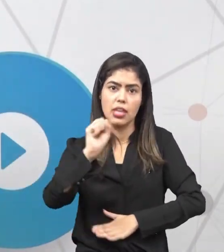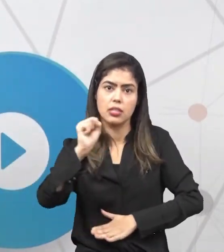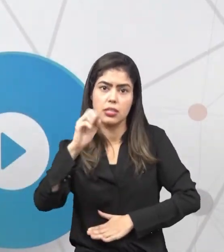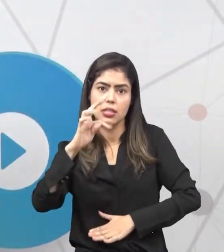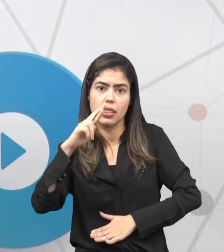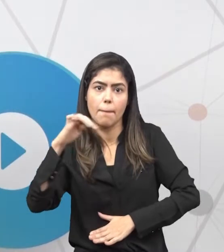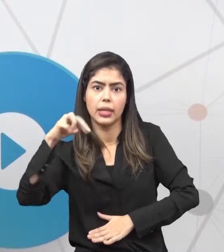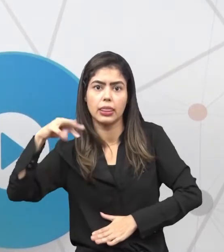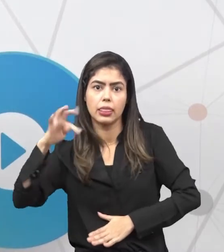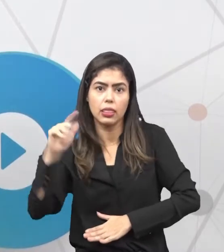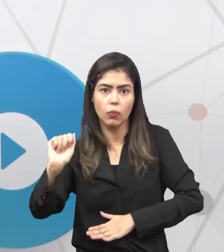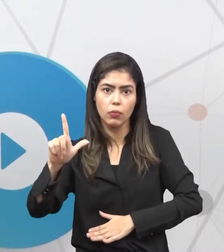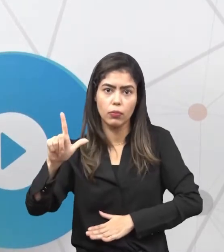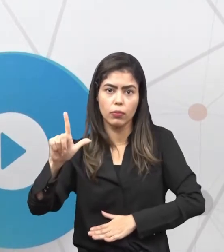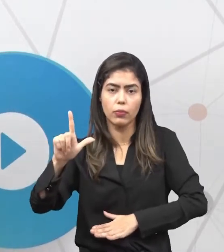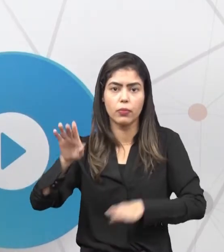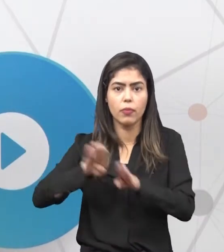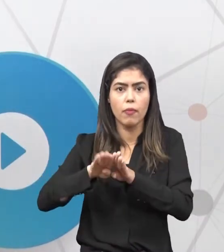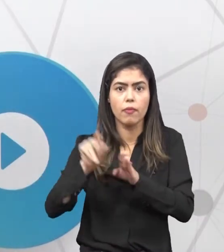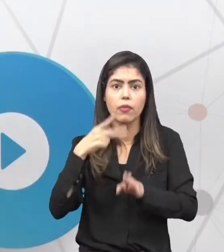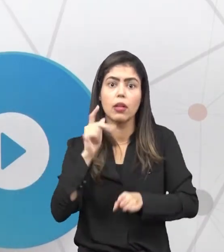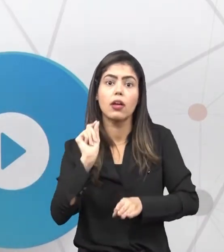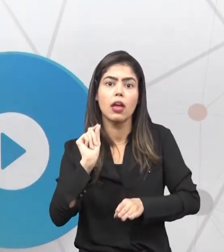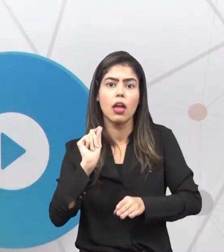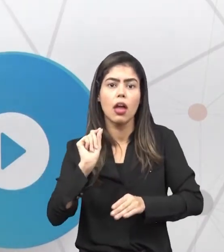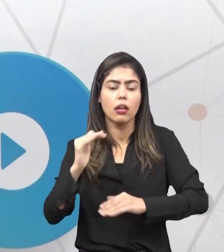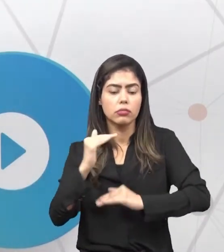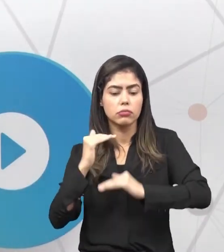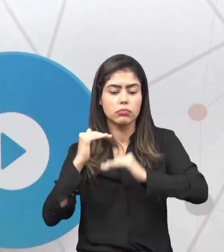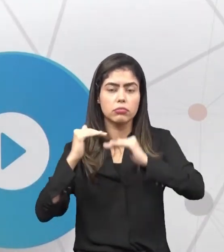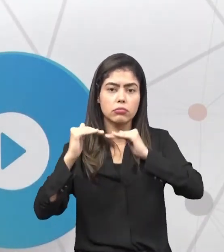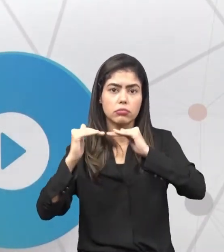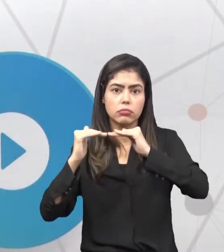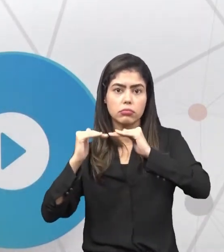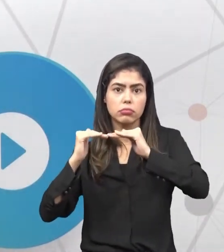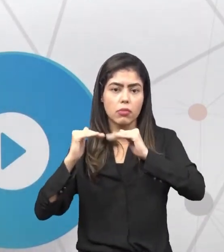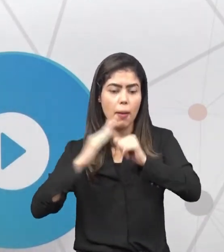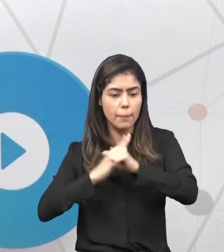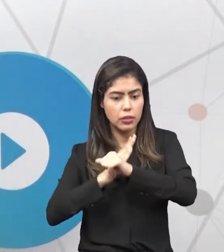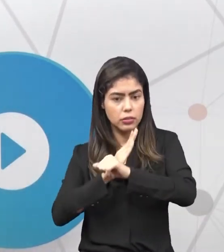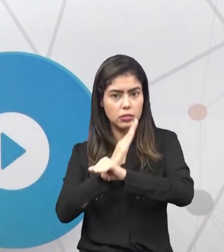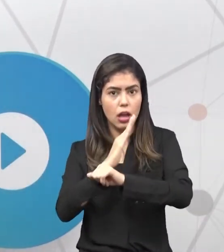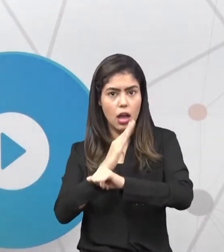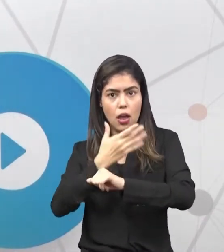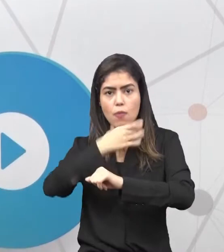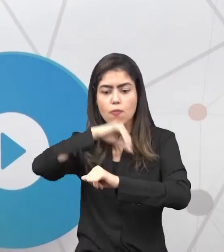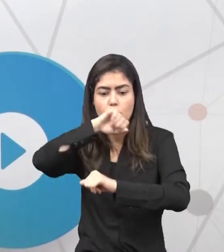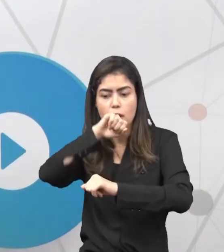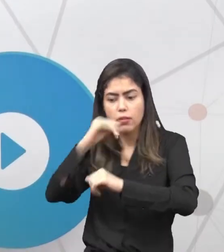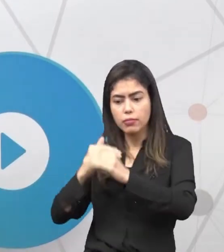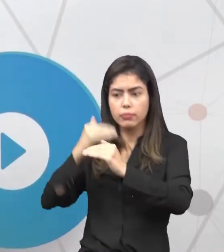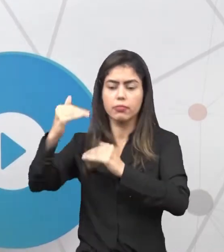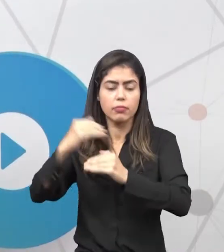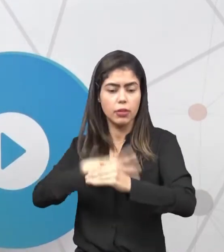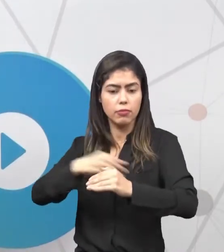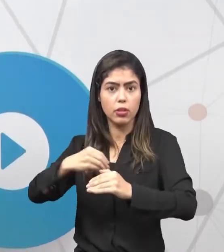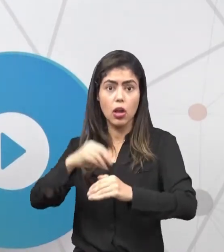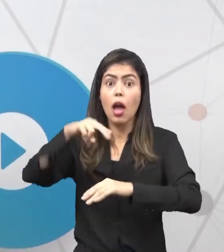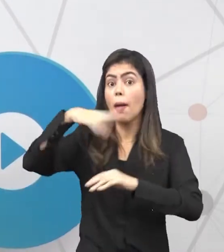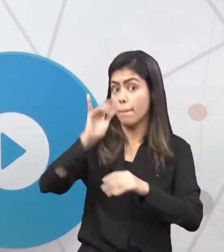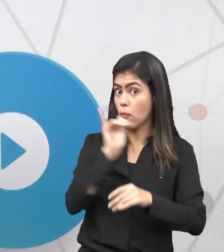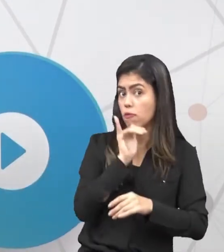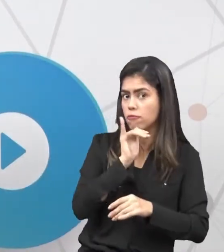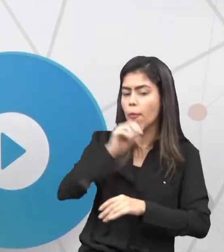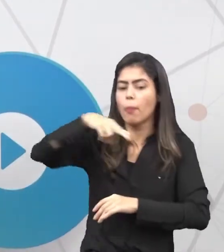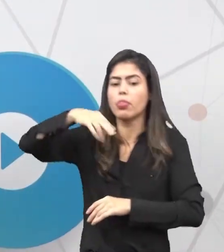estamental. Nessa sociedade estamental, então, se mantinha, né, passava de pai para filho, ou seja, quem era nobre,